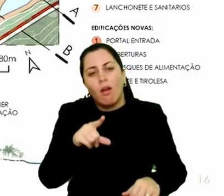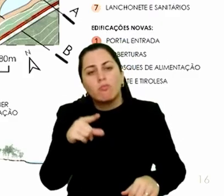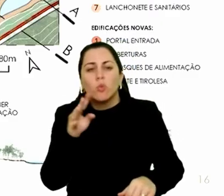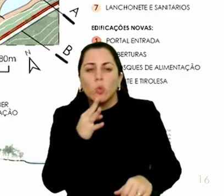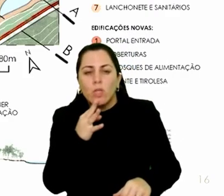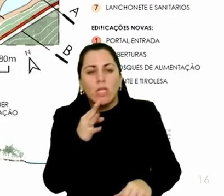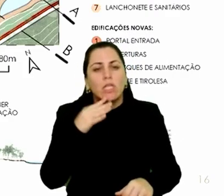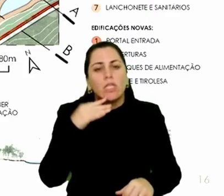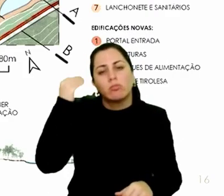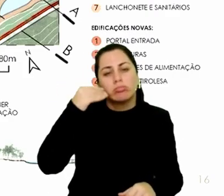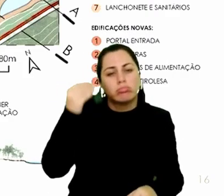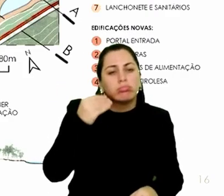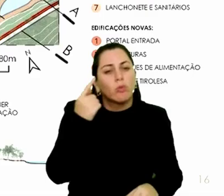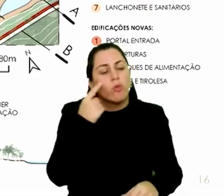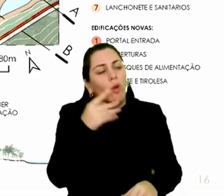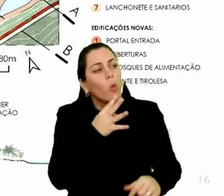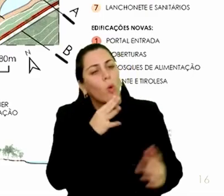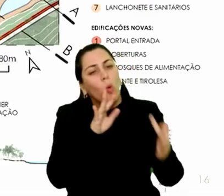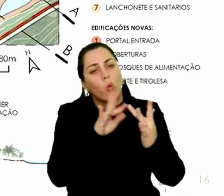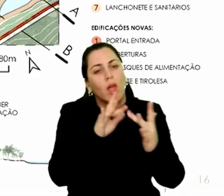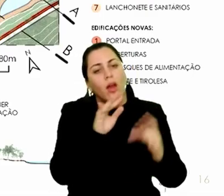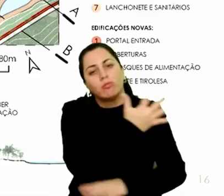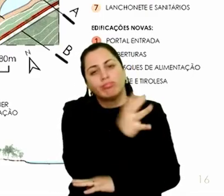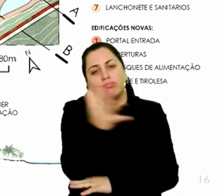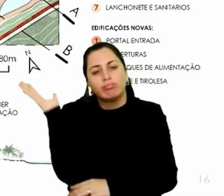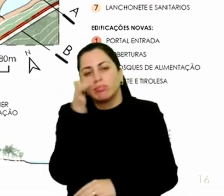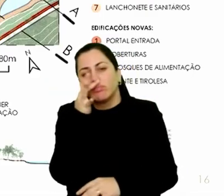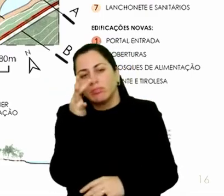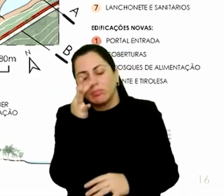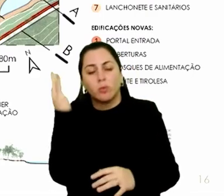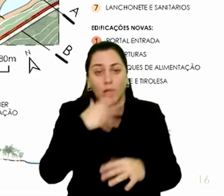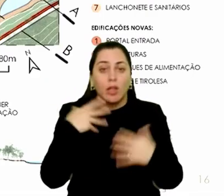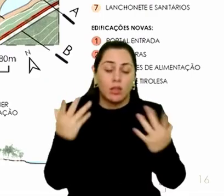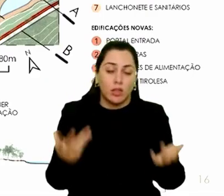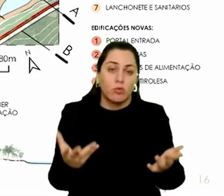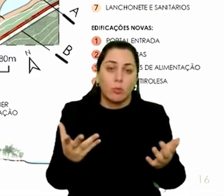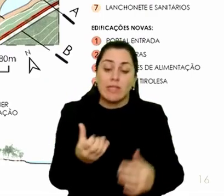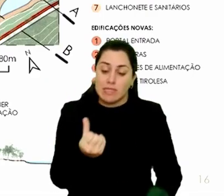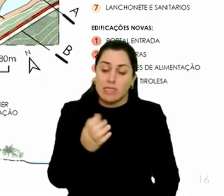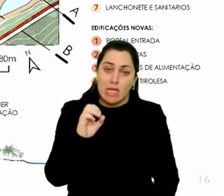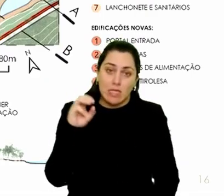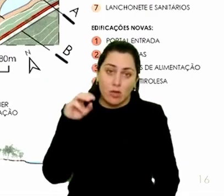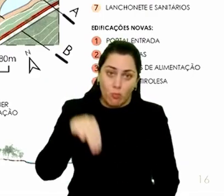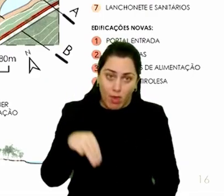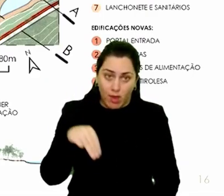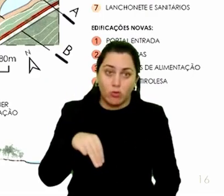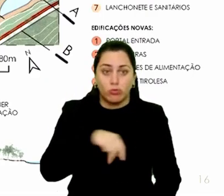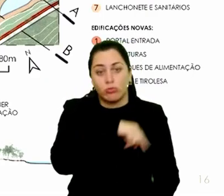o parque, de experimentar esse contato com a natureza. E ele contaria com 600 metros de